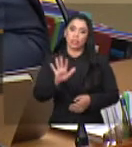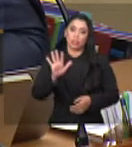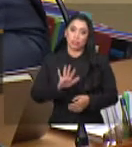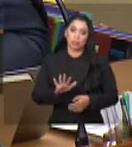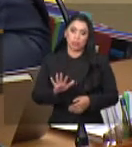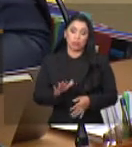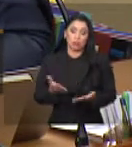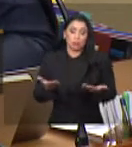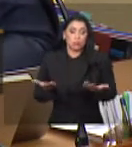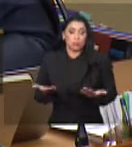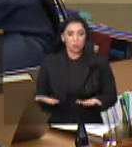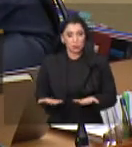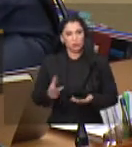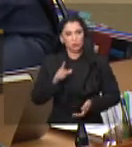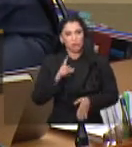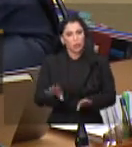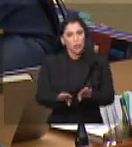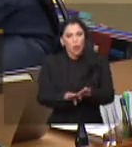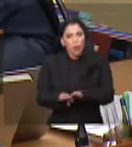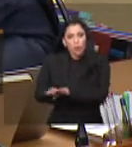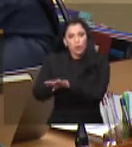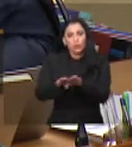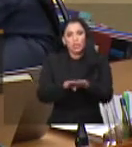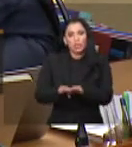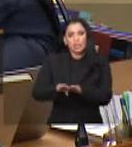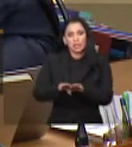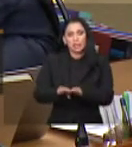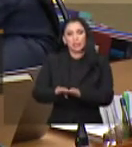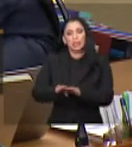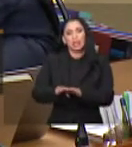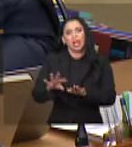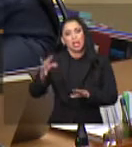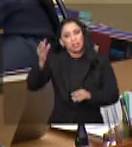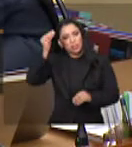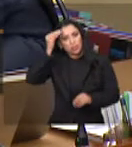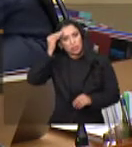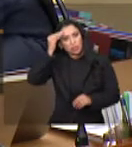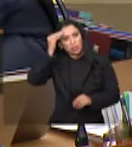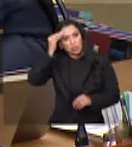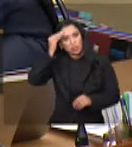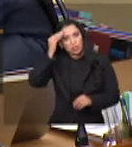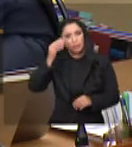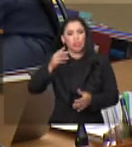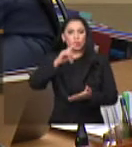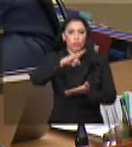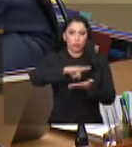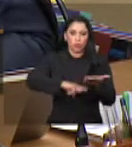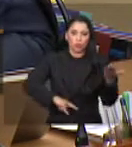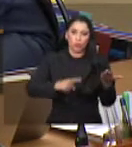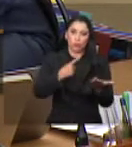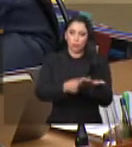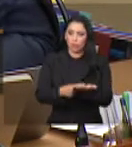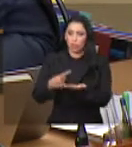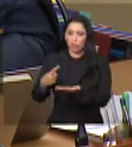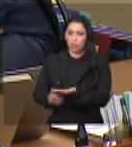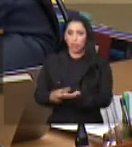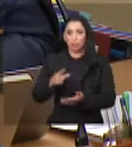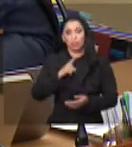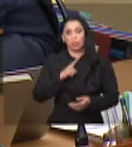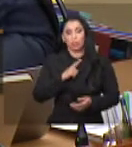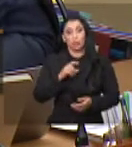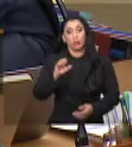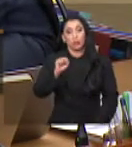tanto é assim que há uma unicidade interpretativa em relação ao milat no âmbito do